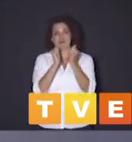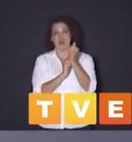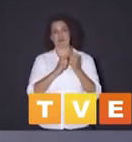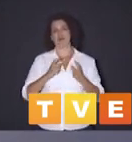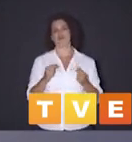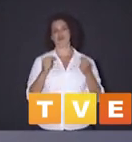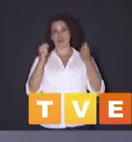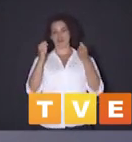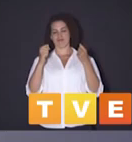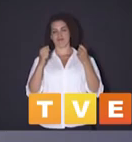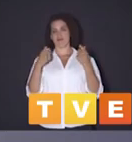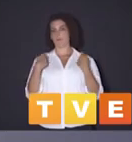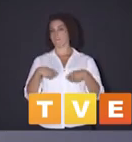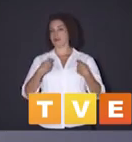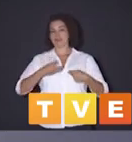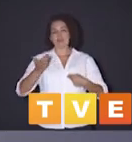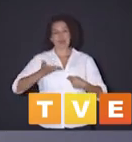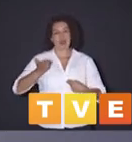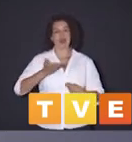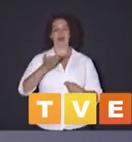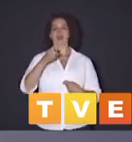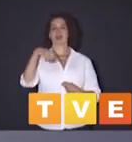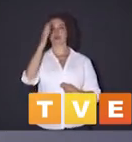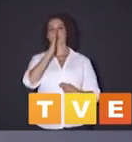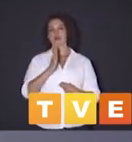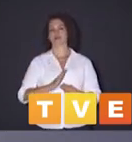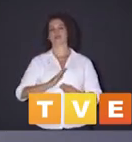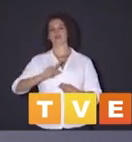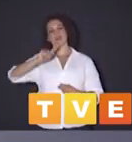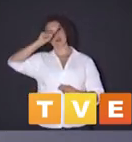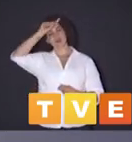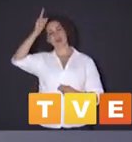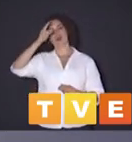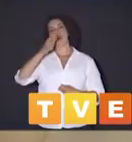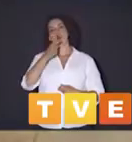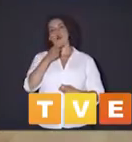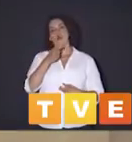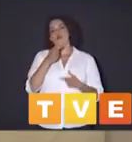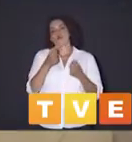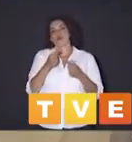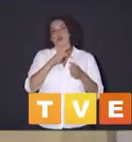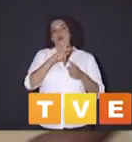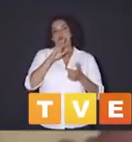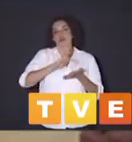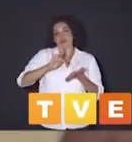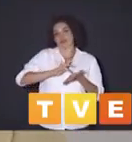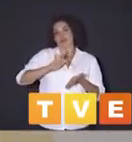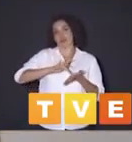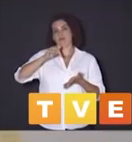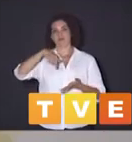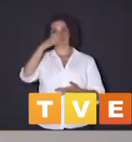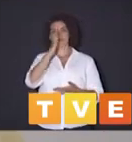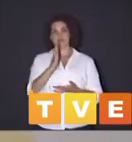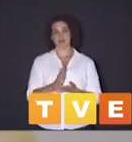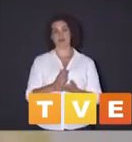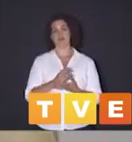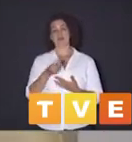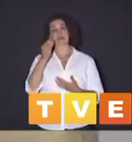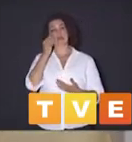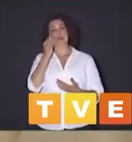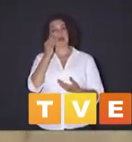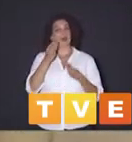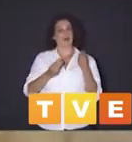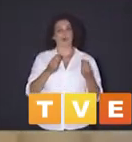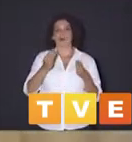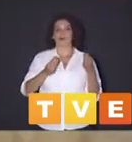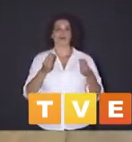o mais rápido possível no brasil criar uma moeda digital brasileira e ver onde é que isso vai dar